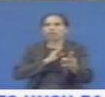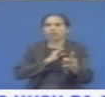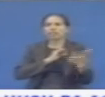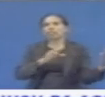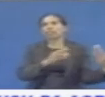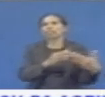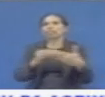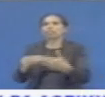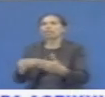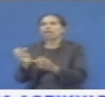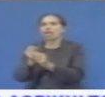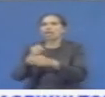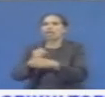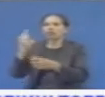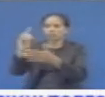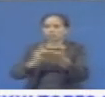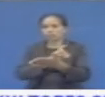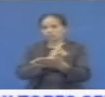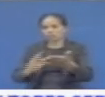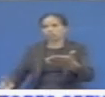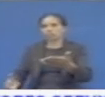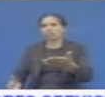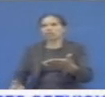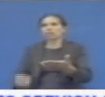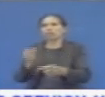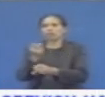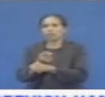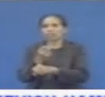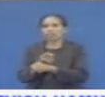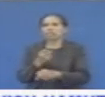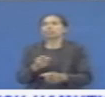sirne sira halu discriminação isre ne ma makas la limar ba